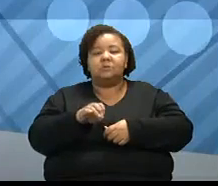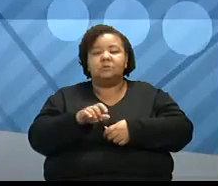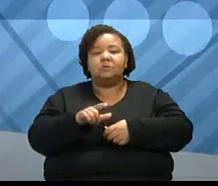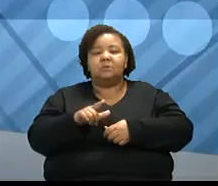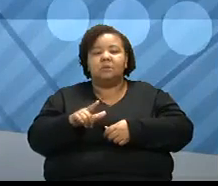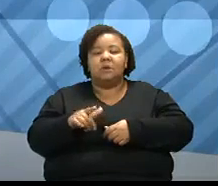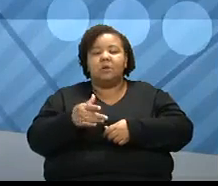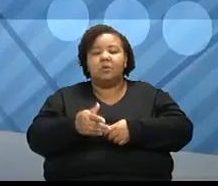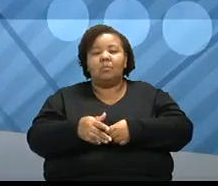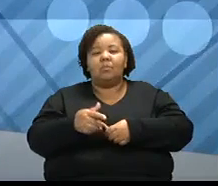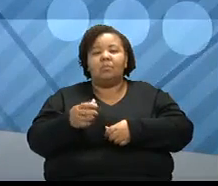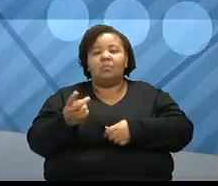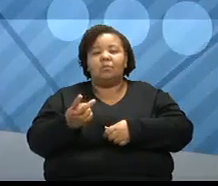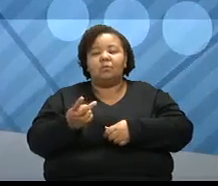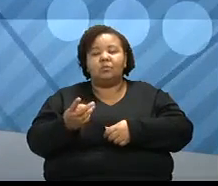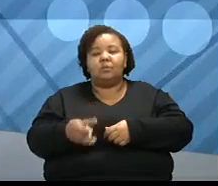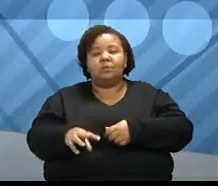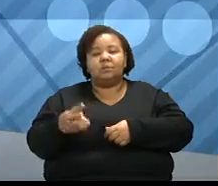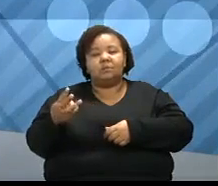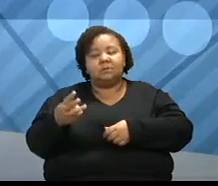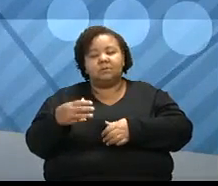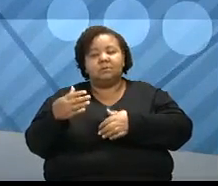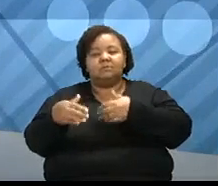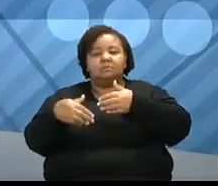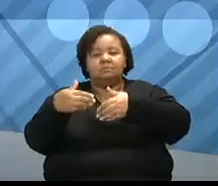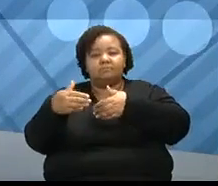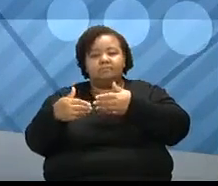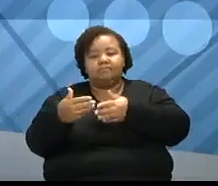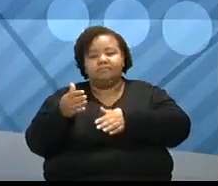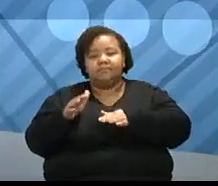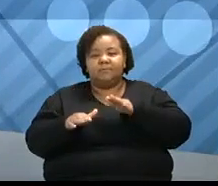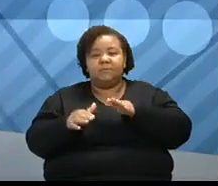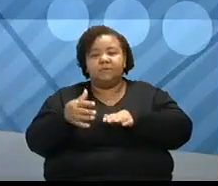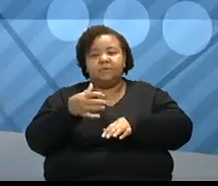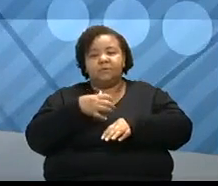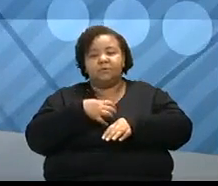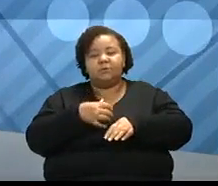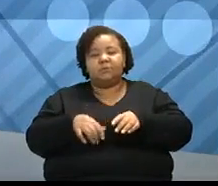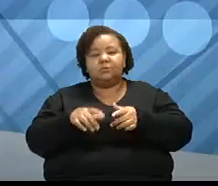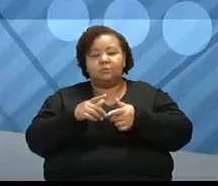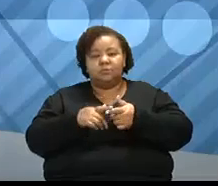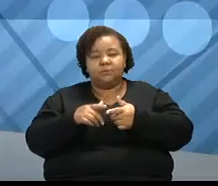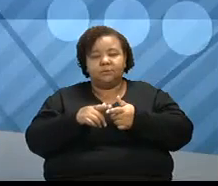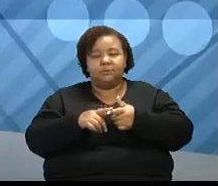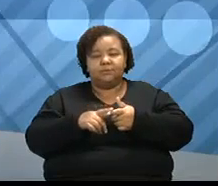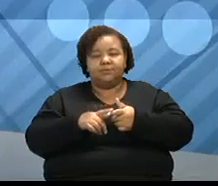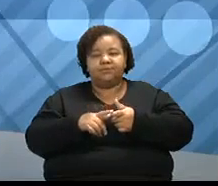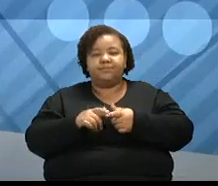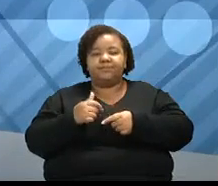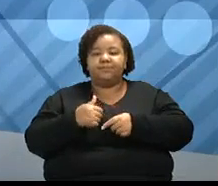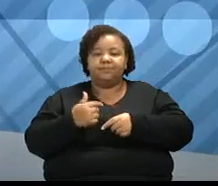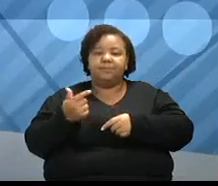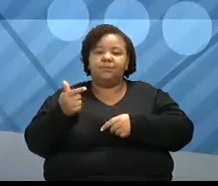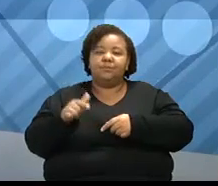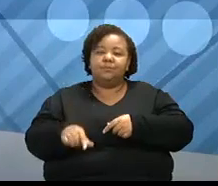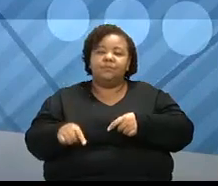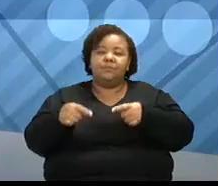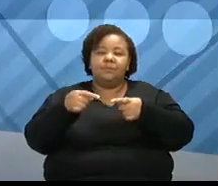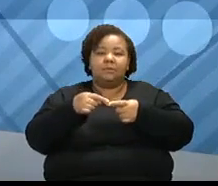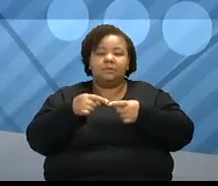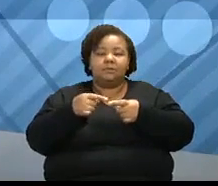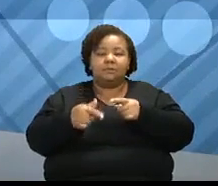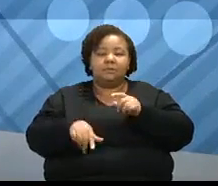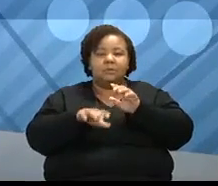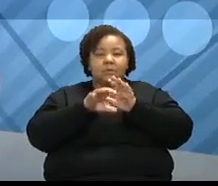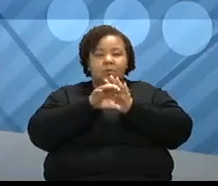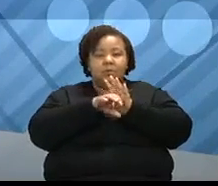dupla, integral tripla e assim sucessivamente, dependendo do tipo de problema envolvido. Então, eu consigo associar esses